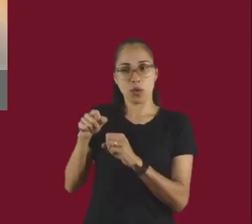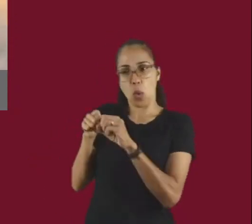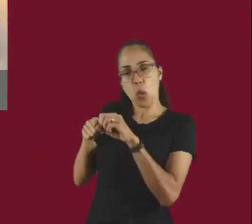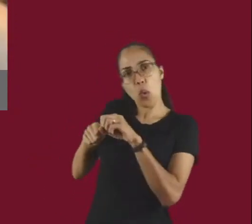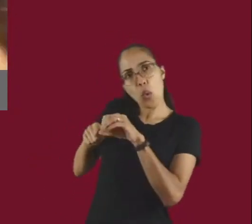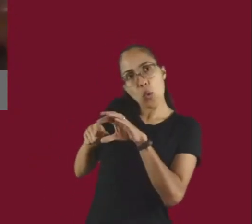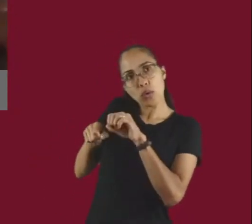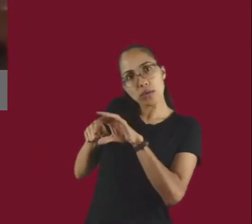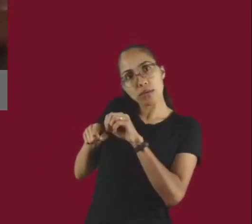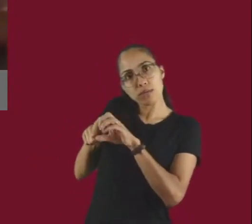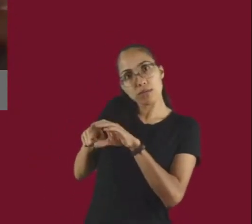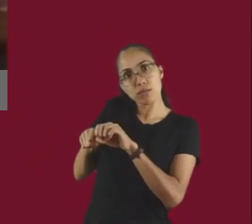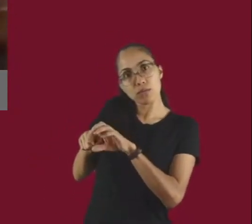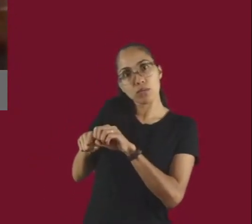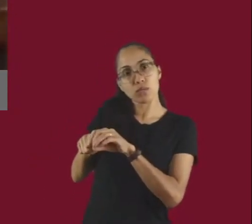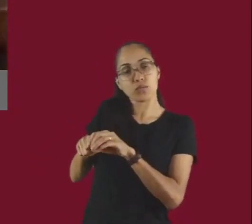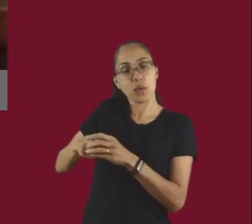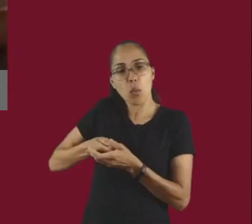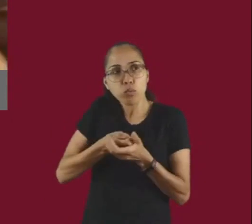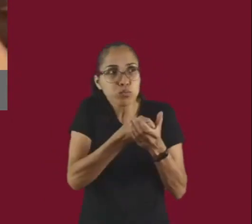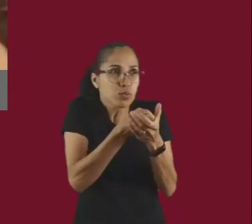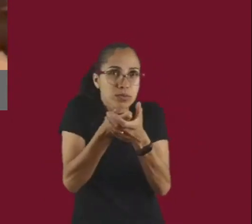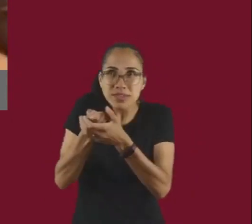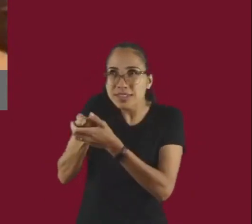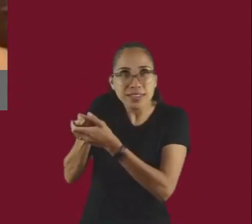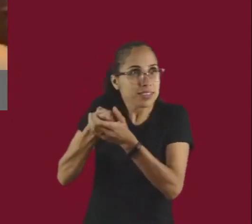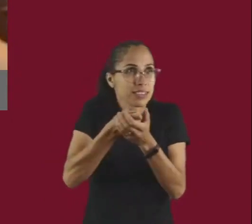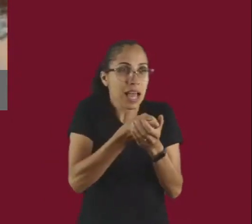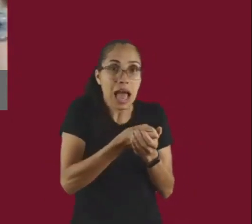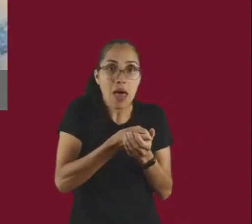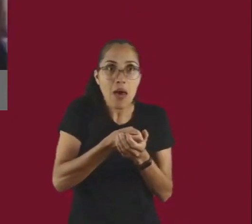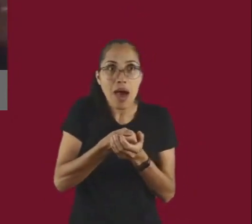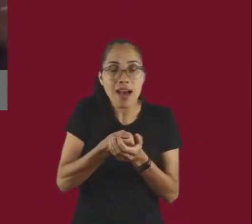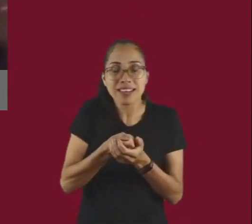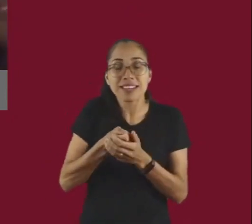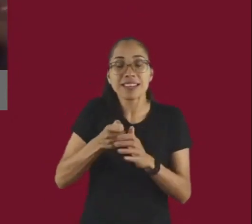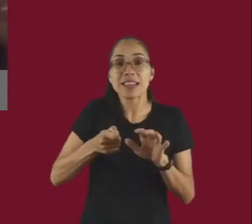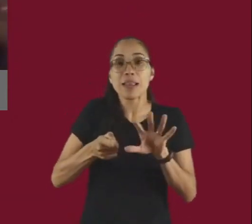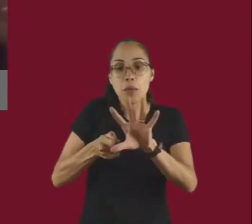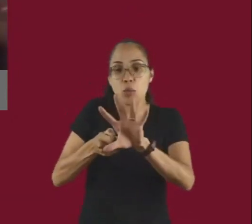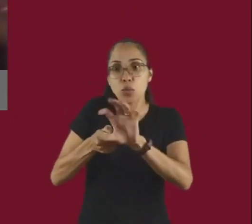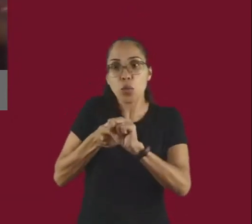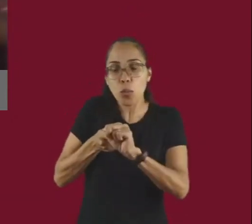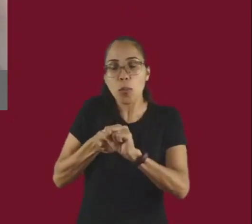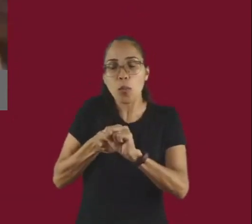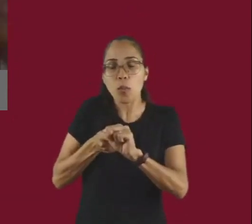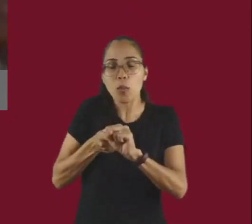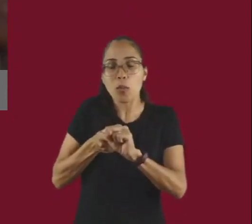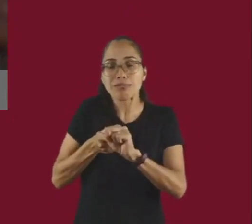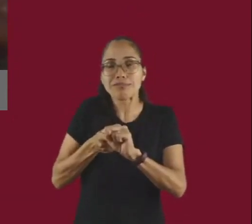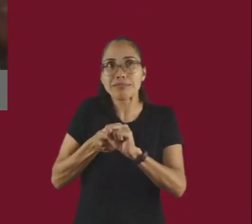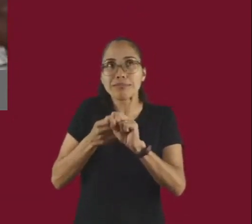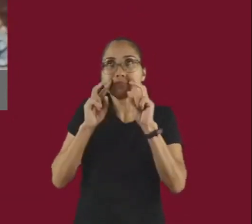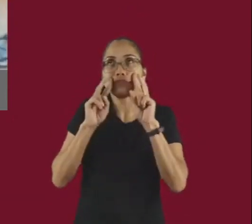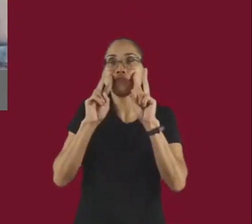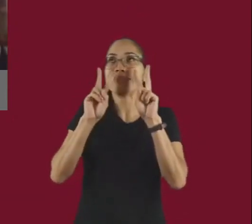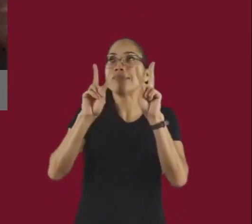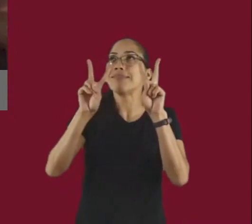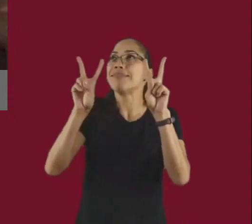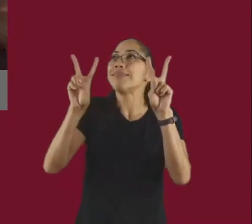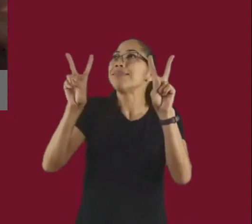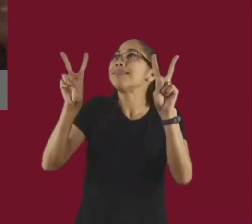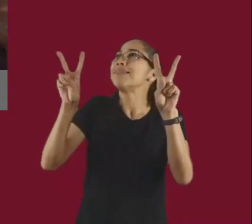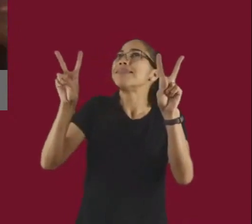floresta, a gente se sente igual completamente observado de todos. A gente sabe que tem um monte